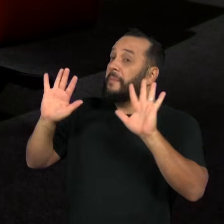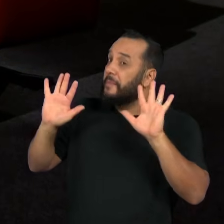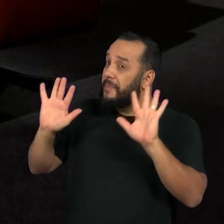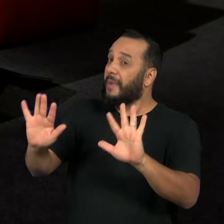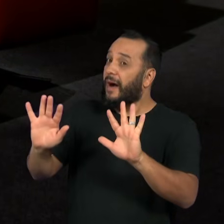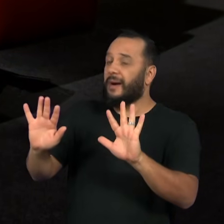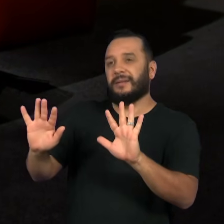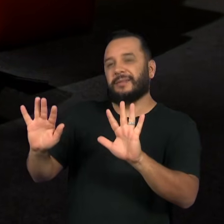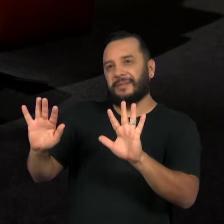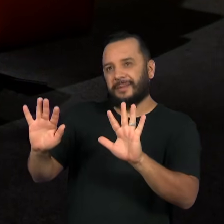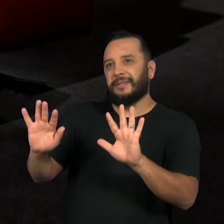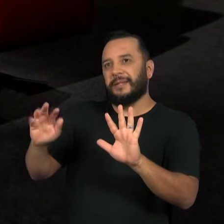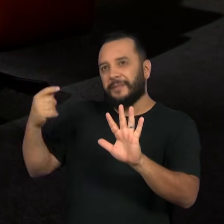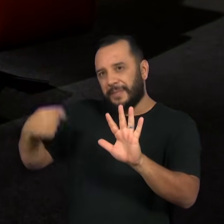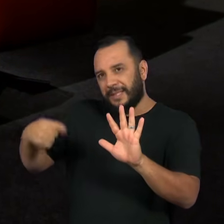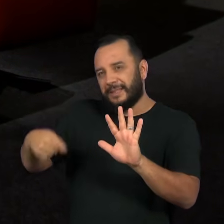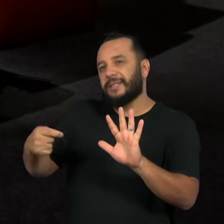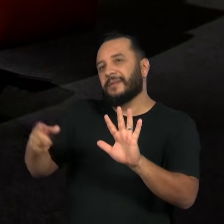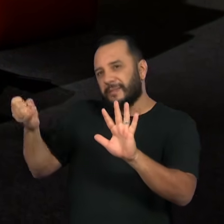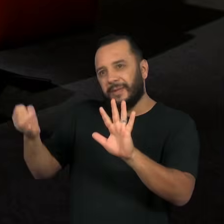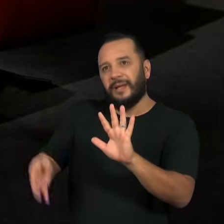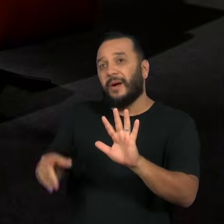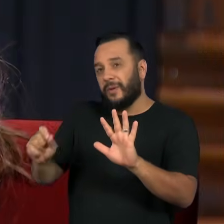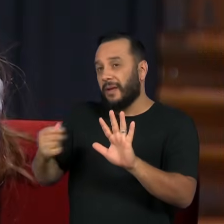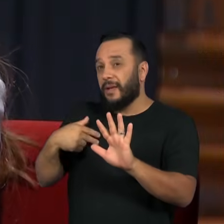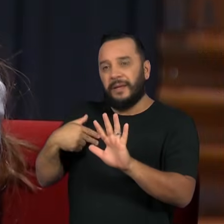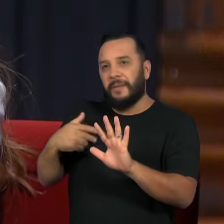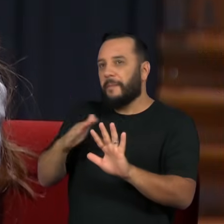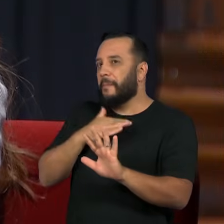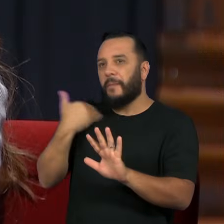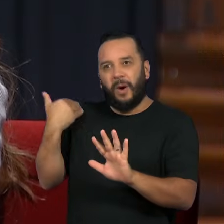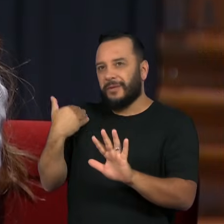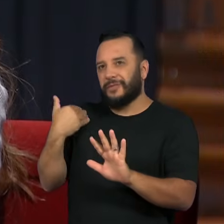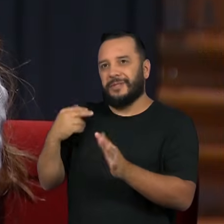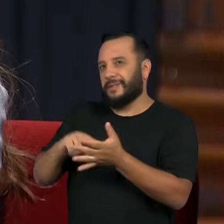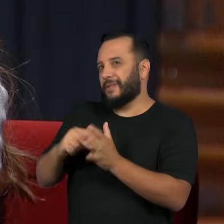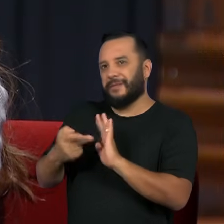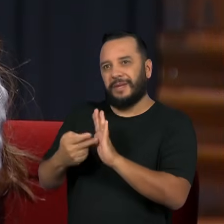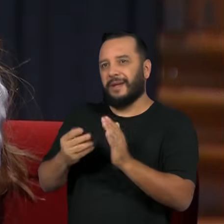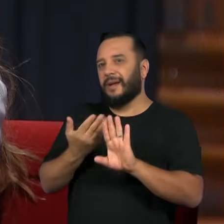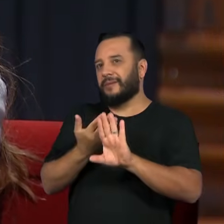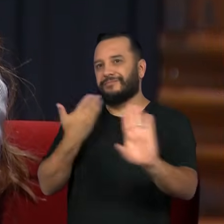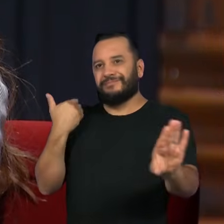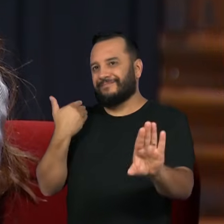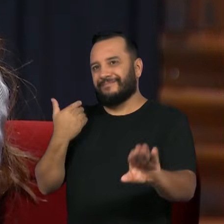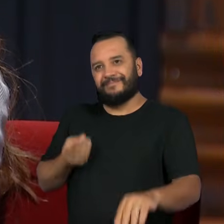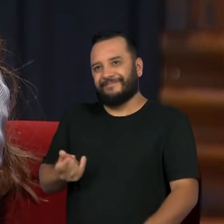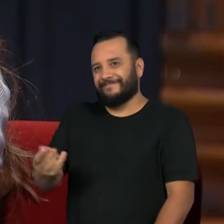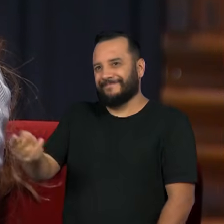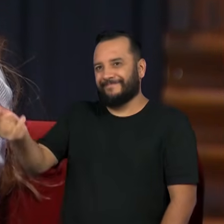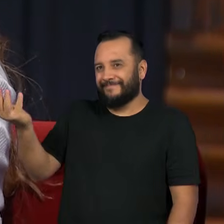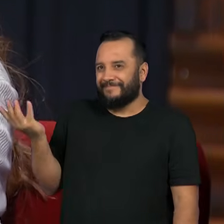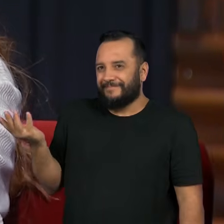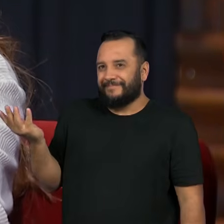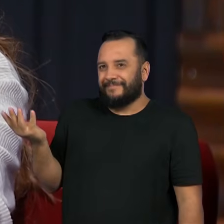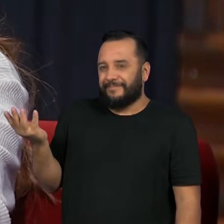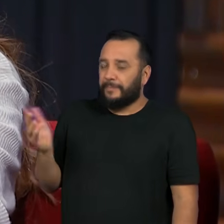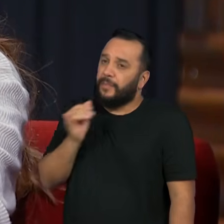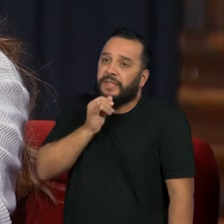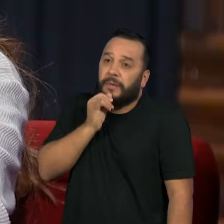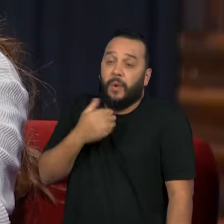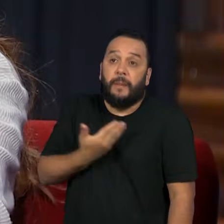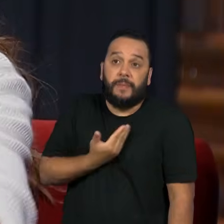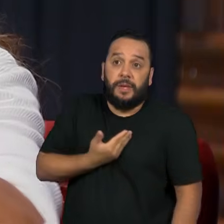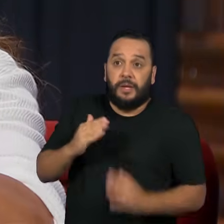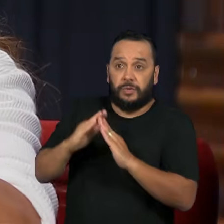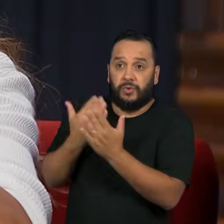real da ausência definitiva. Do que está acontecendo. Eu lembro disso na escola, que uma amiga tinha um peixinho,